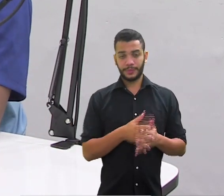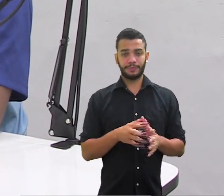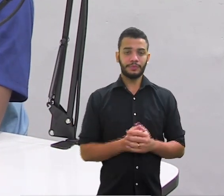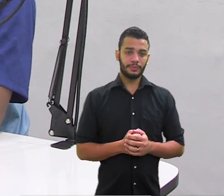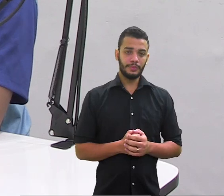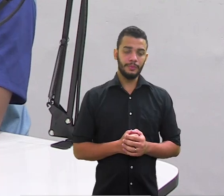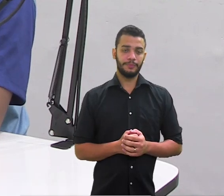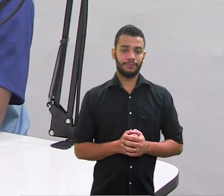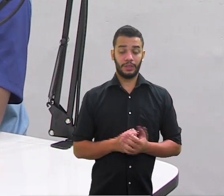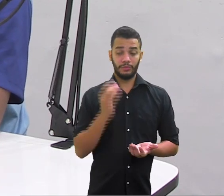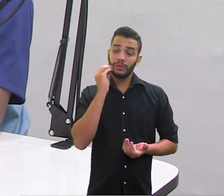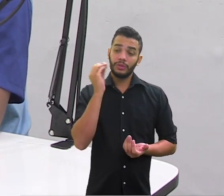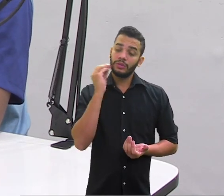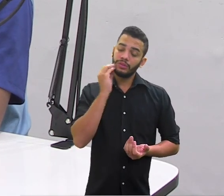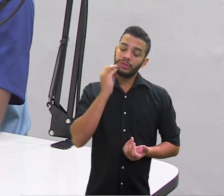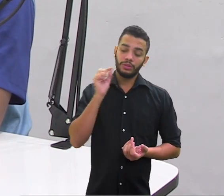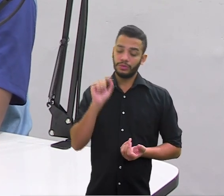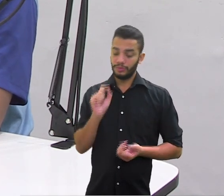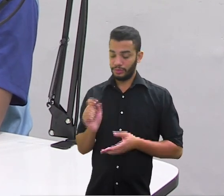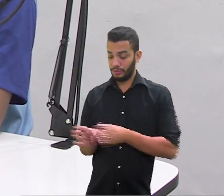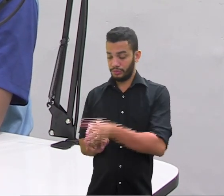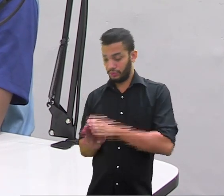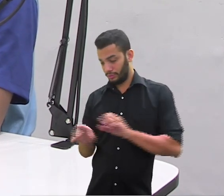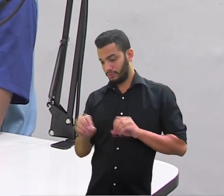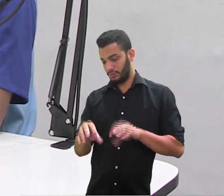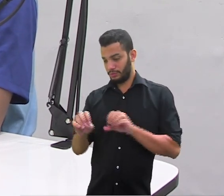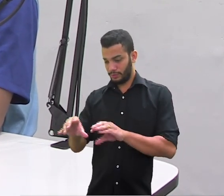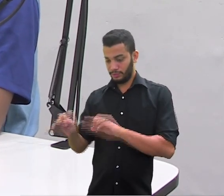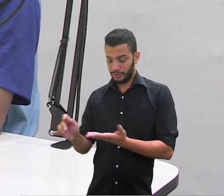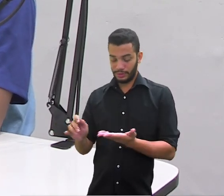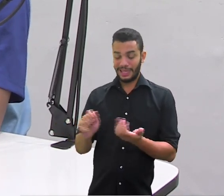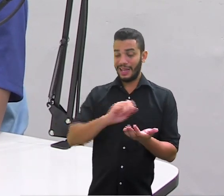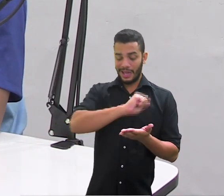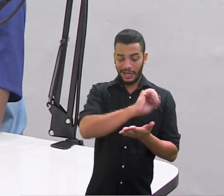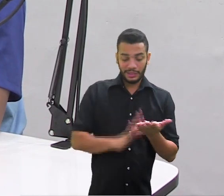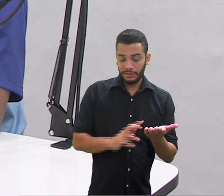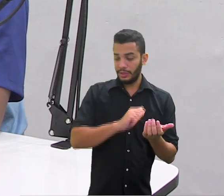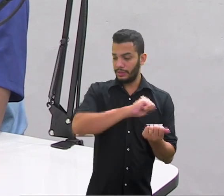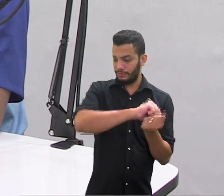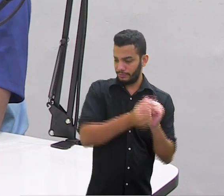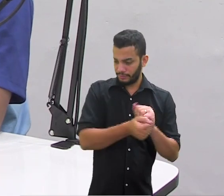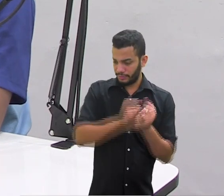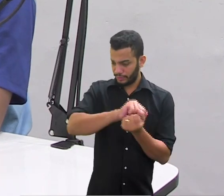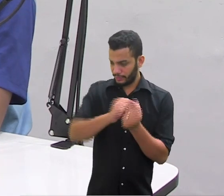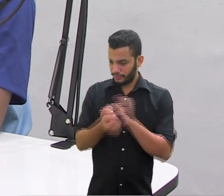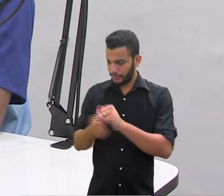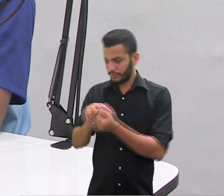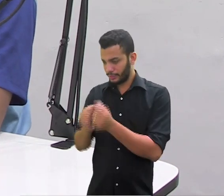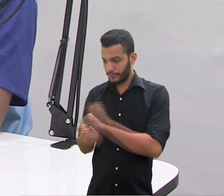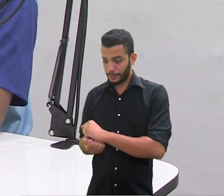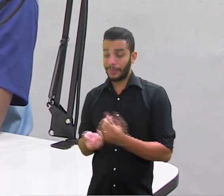da vida, né? Do entendimento, da mentalidade dos nossos estudantes. Então, facilita bastante. O leitor facial, então, foi